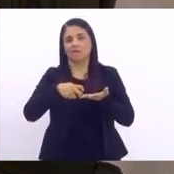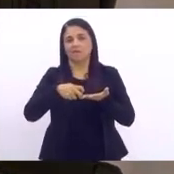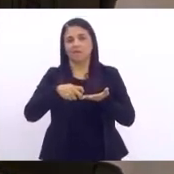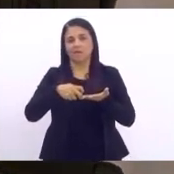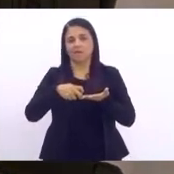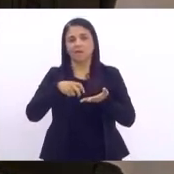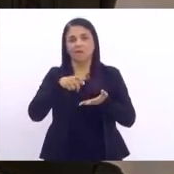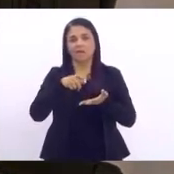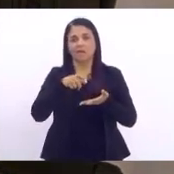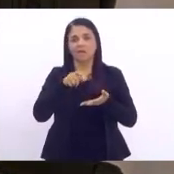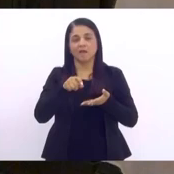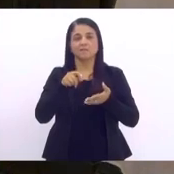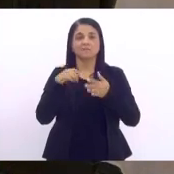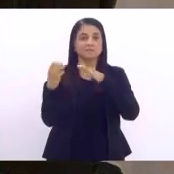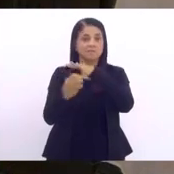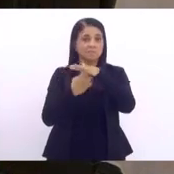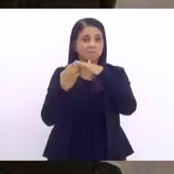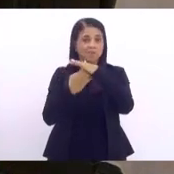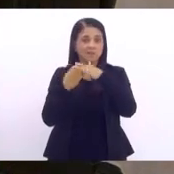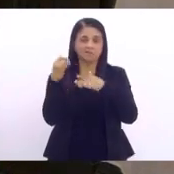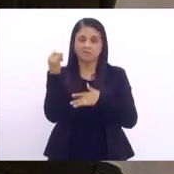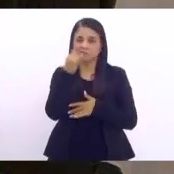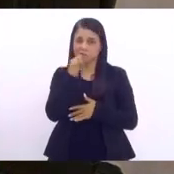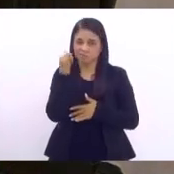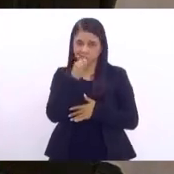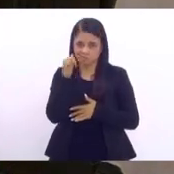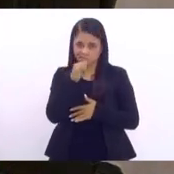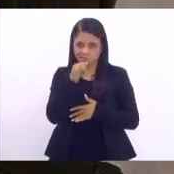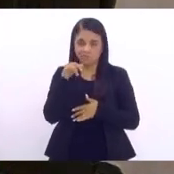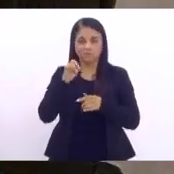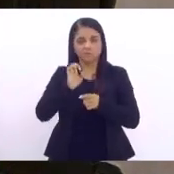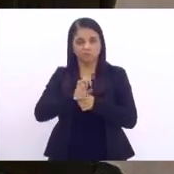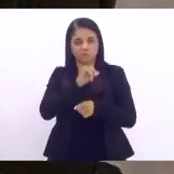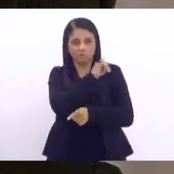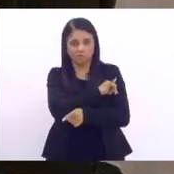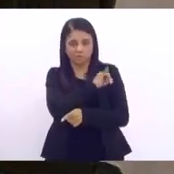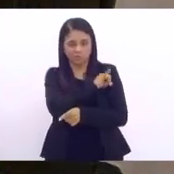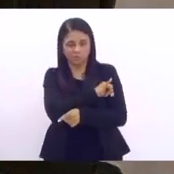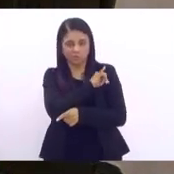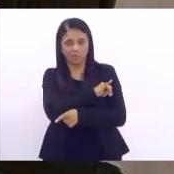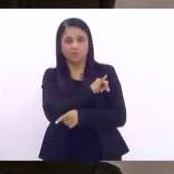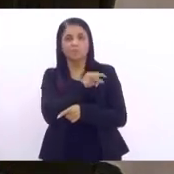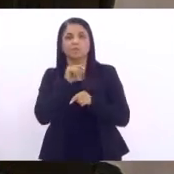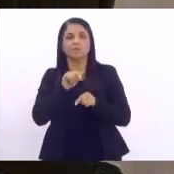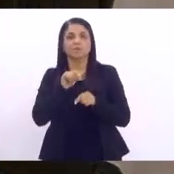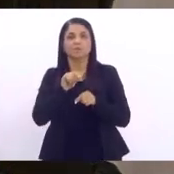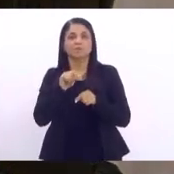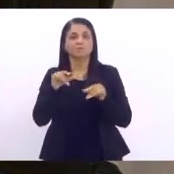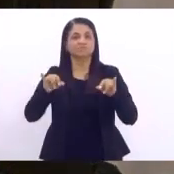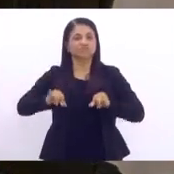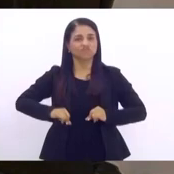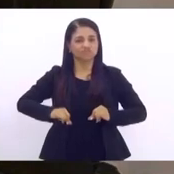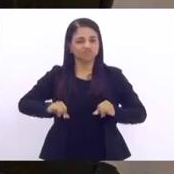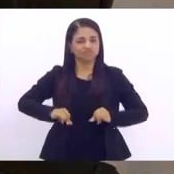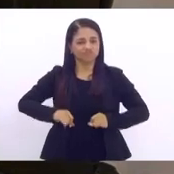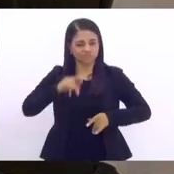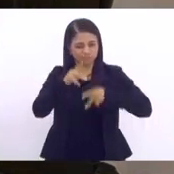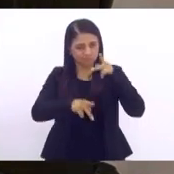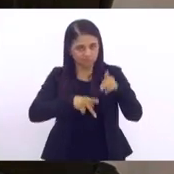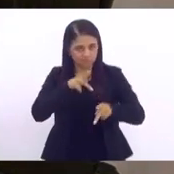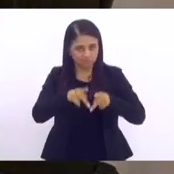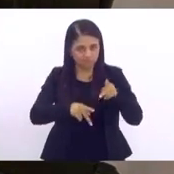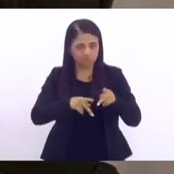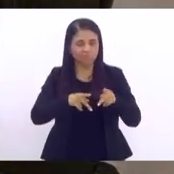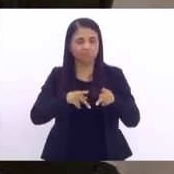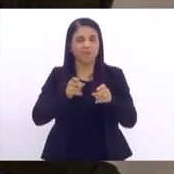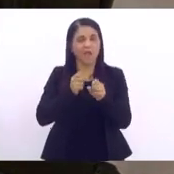de energia elétrica do nosso estado do Rio de Janeiro, que vem sofrendo há muito tempo pela má